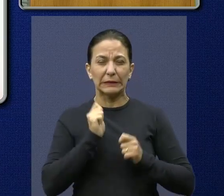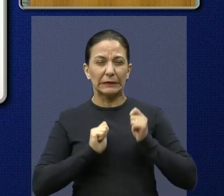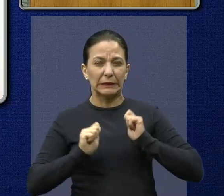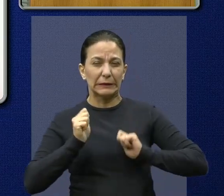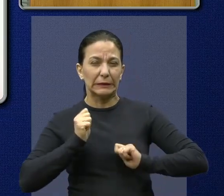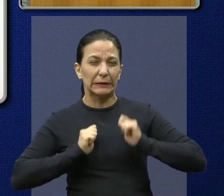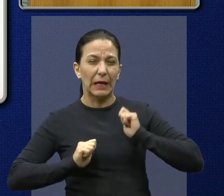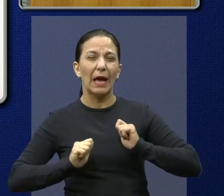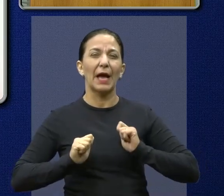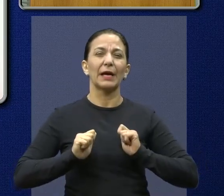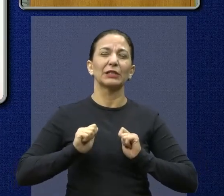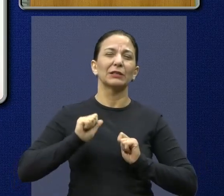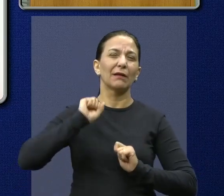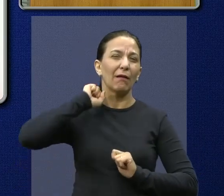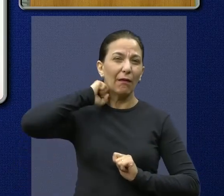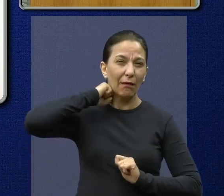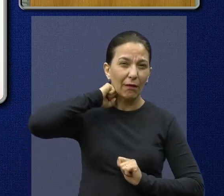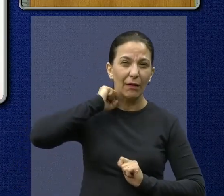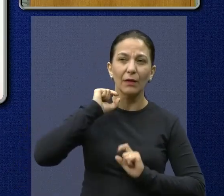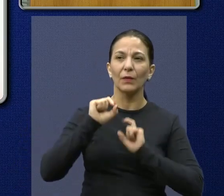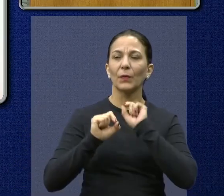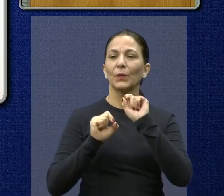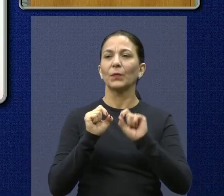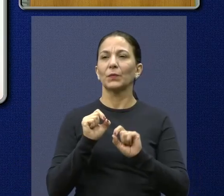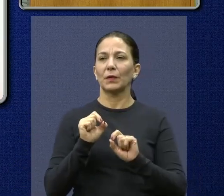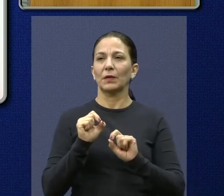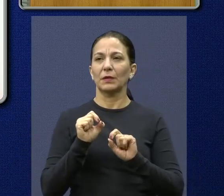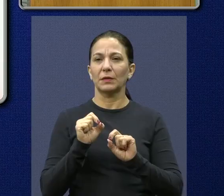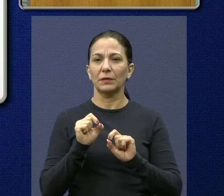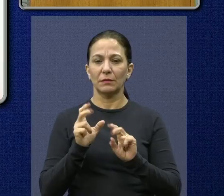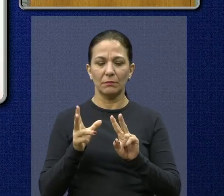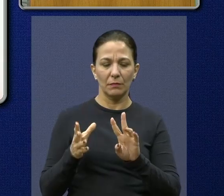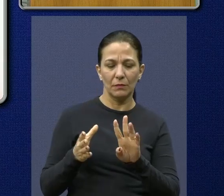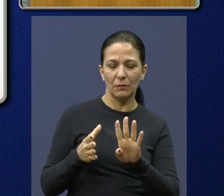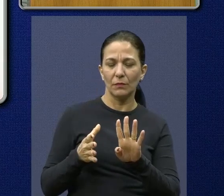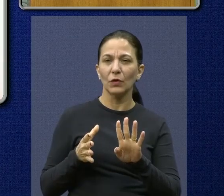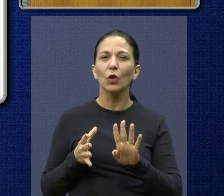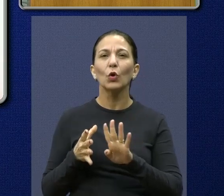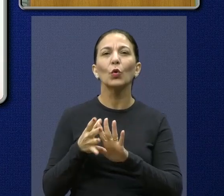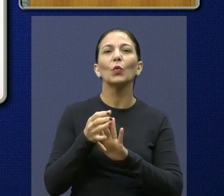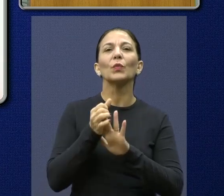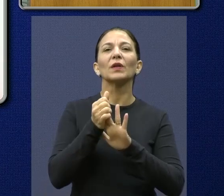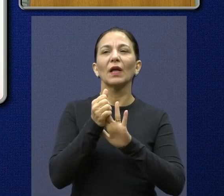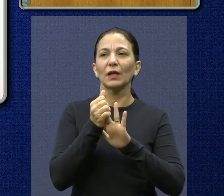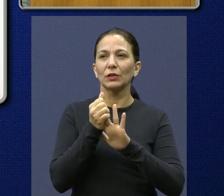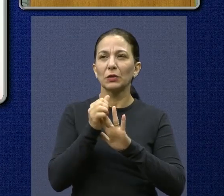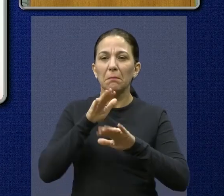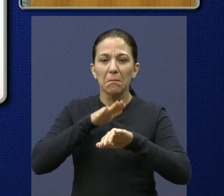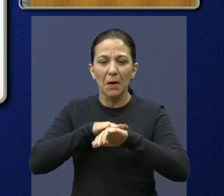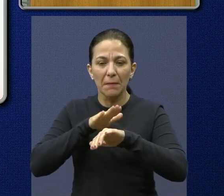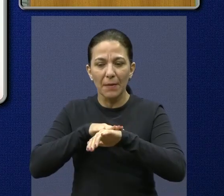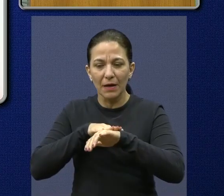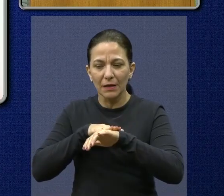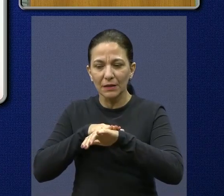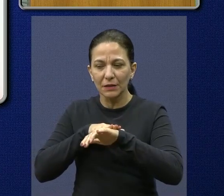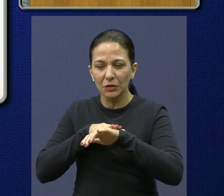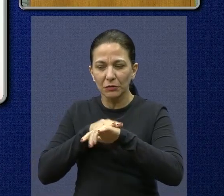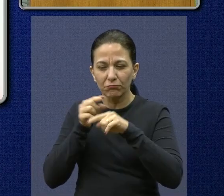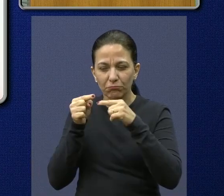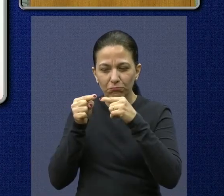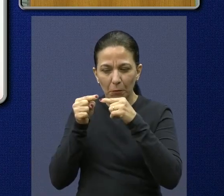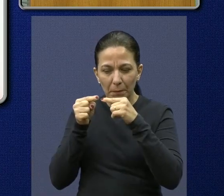etc. Você sabe assim qual comorbidade que é mais associada a jogos? Se